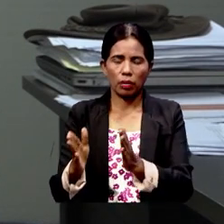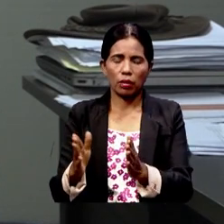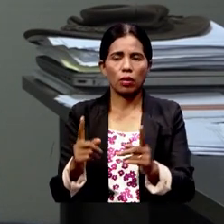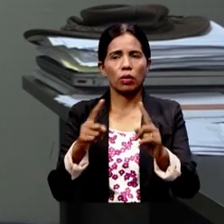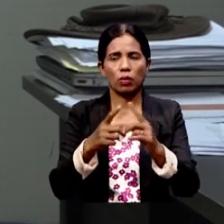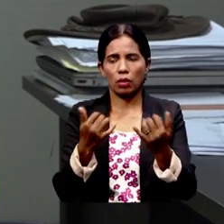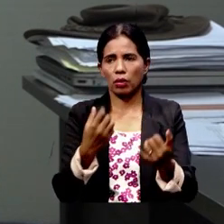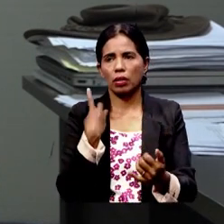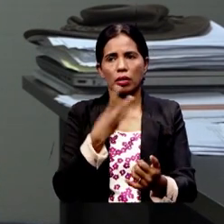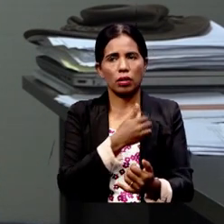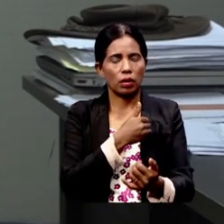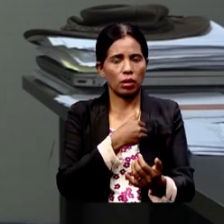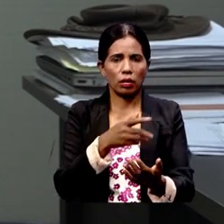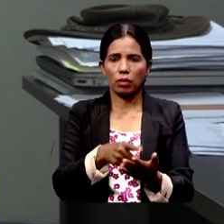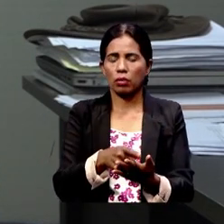agora está se dando o aprovisionamento,